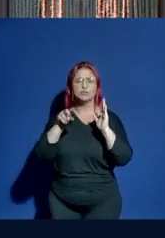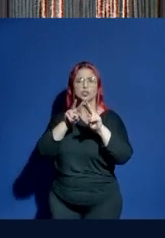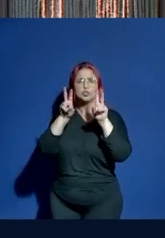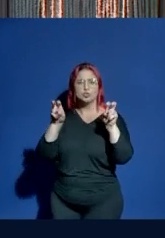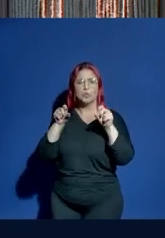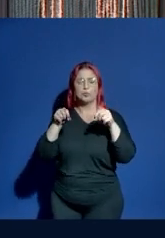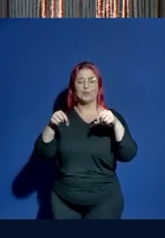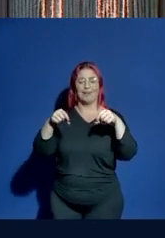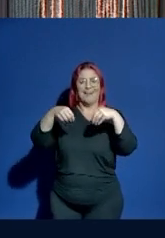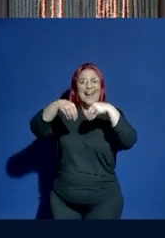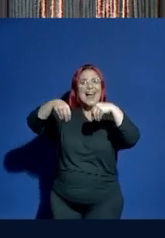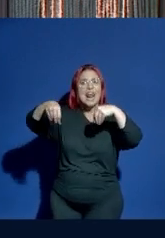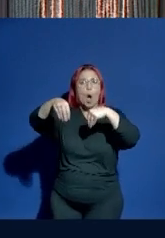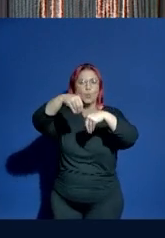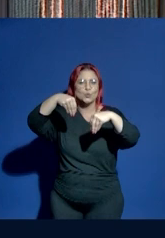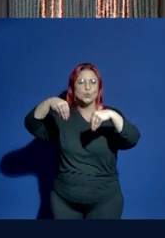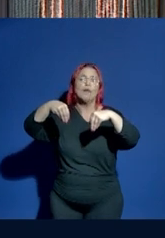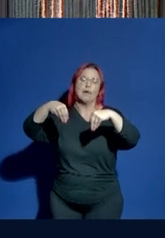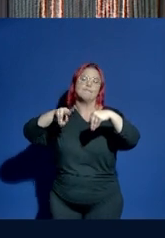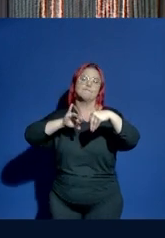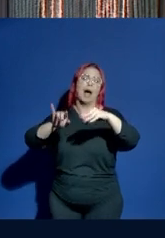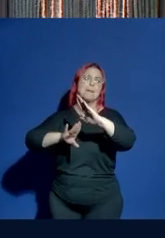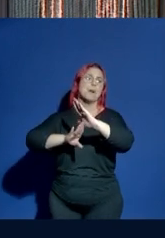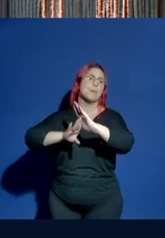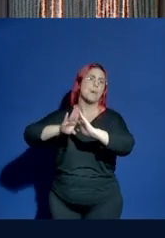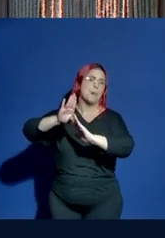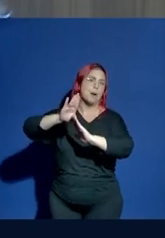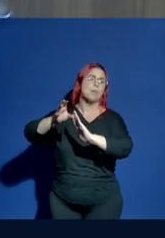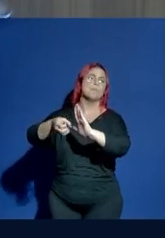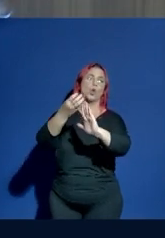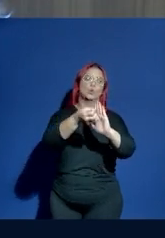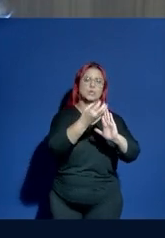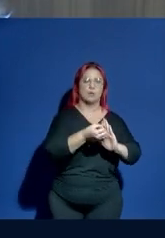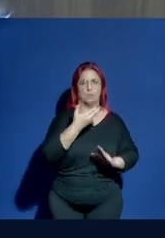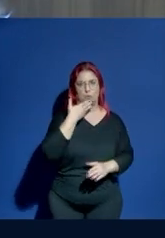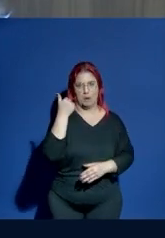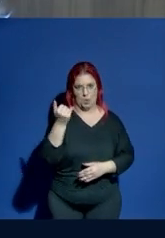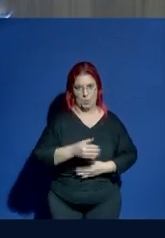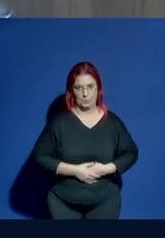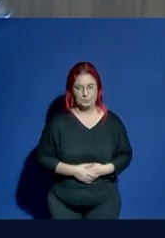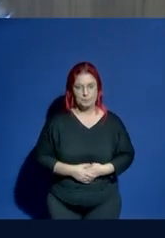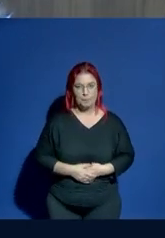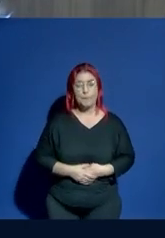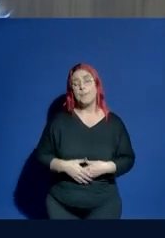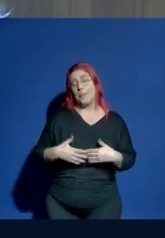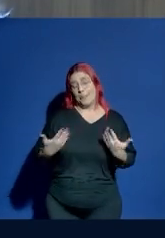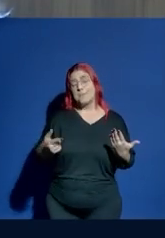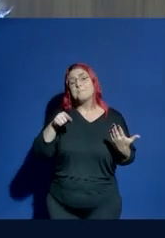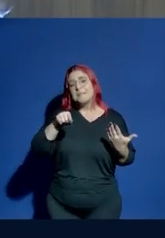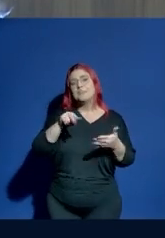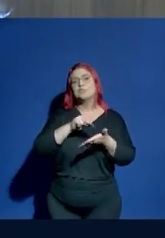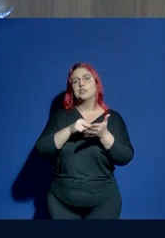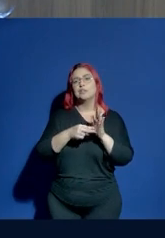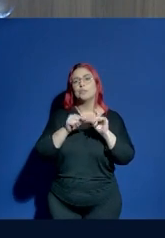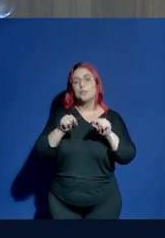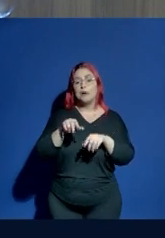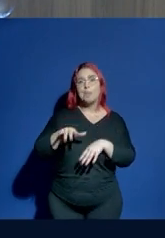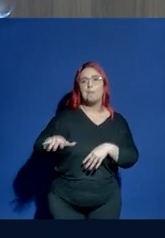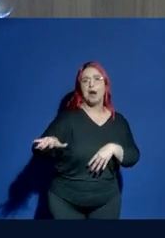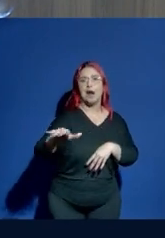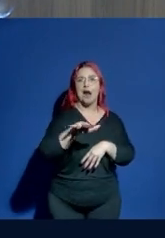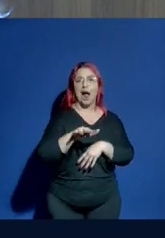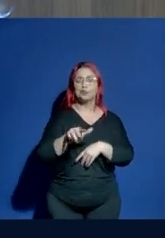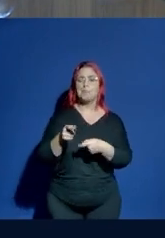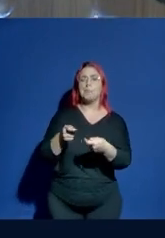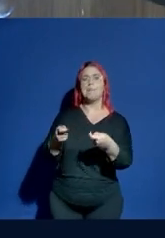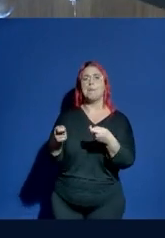nossos grãos, maiores produtividades nós conseguiremos obter. E estaremos regulando um mercado também para que não